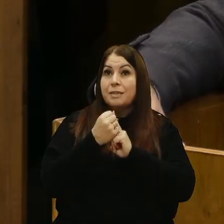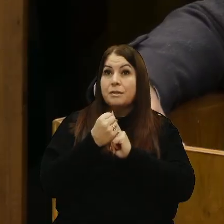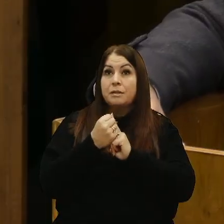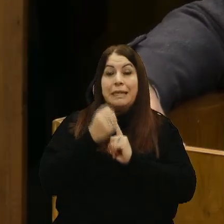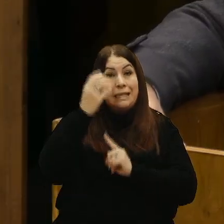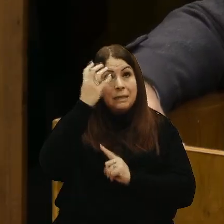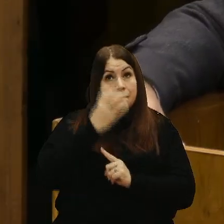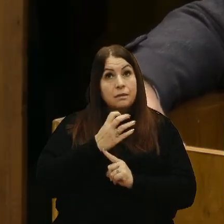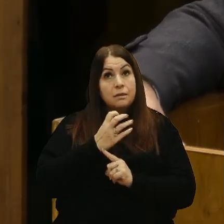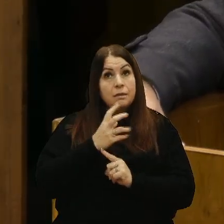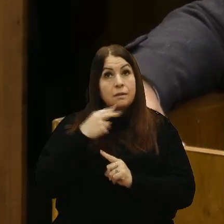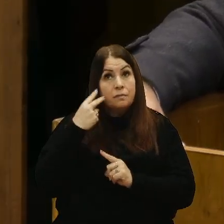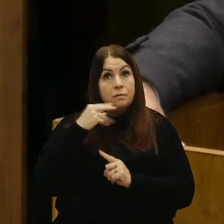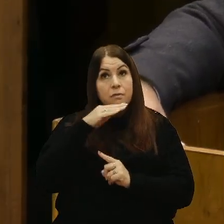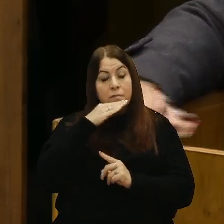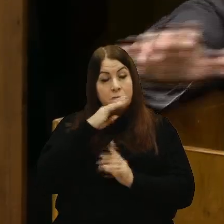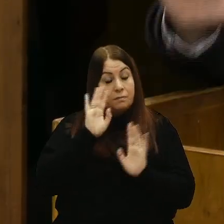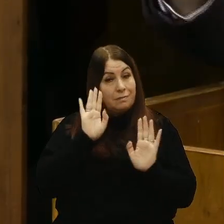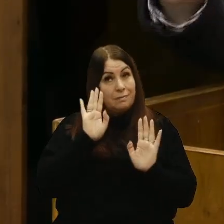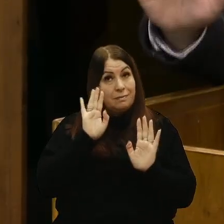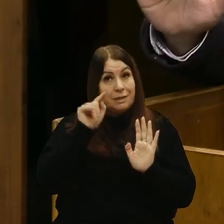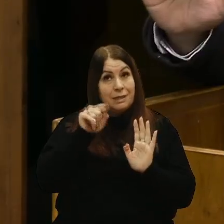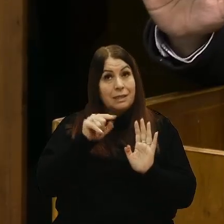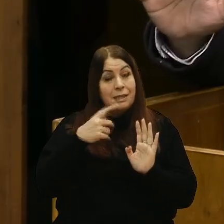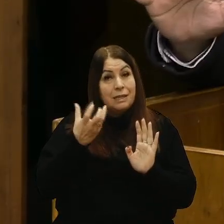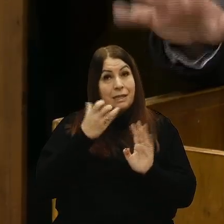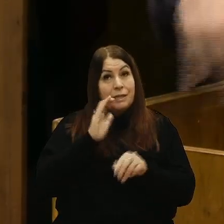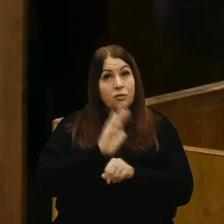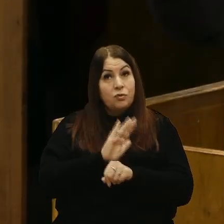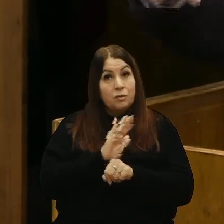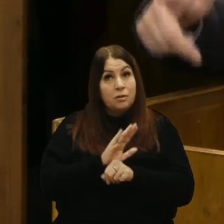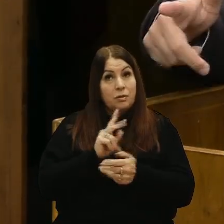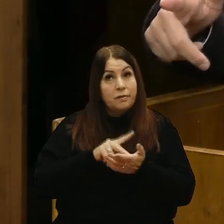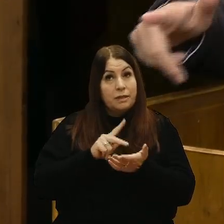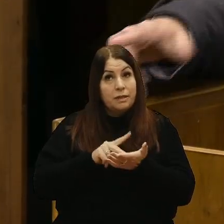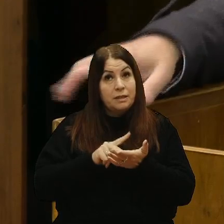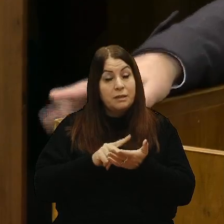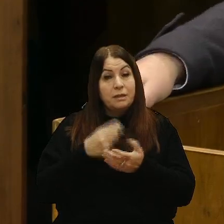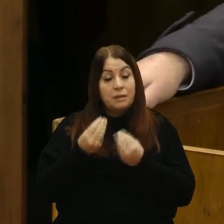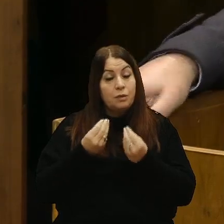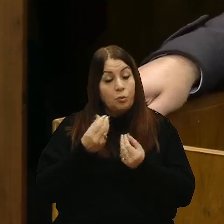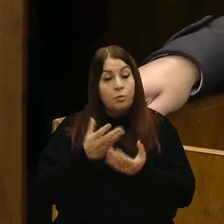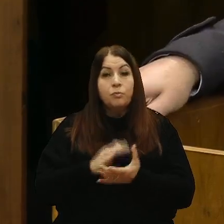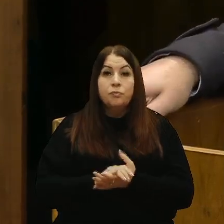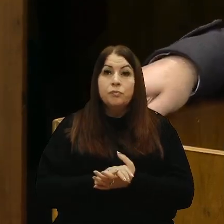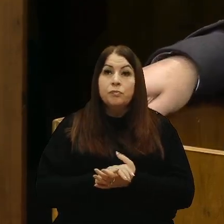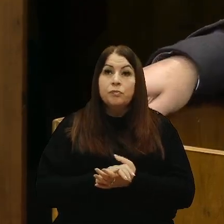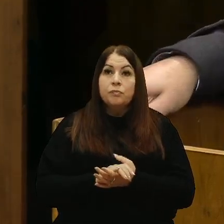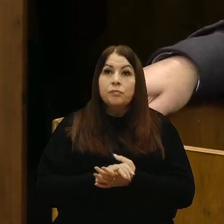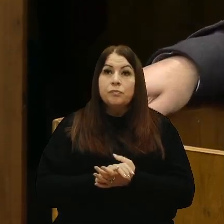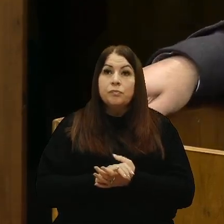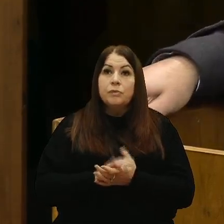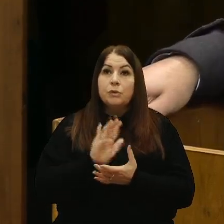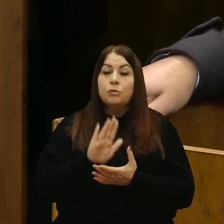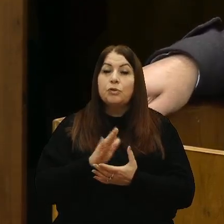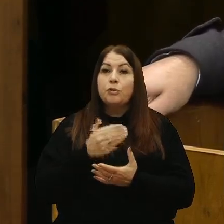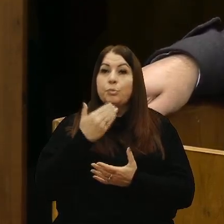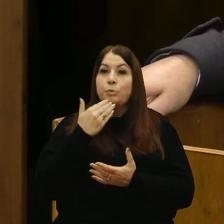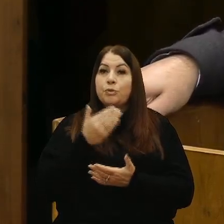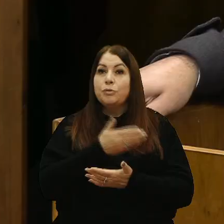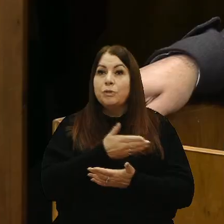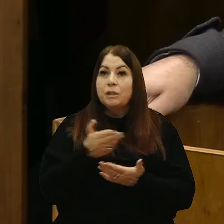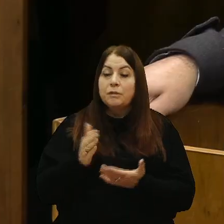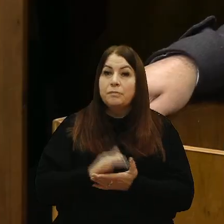sérias, né, vereador Bortola? Aquelas que querem ajudar efetivamente e têm condições. Então eu quero deixar o apelo